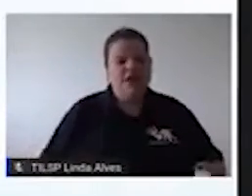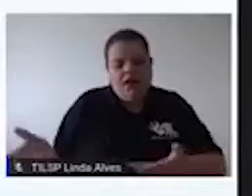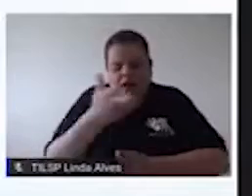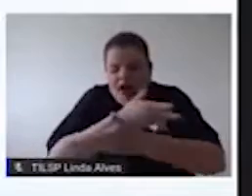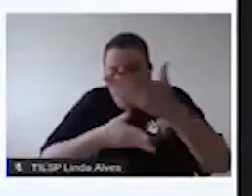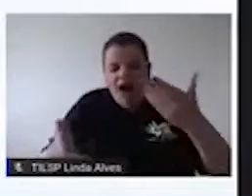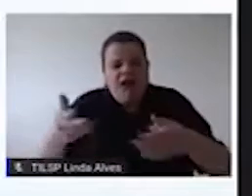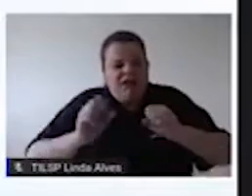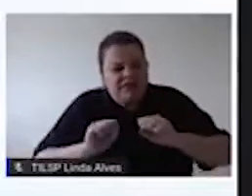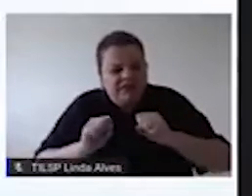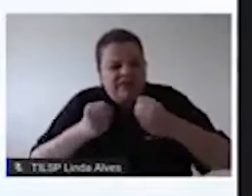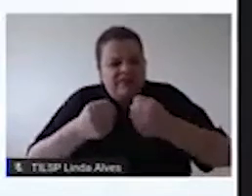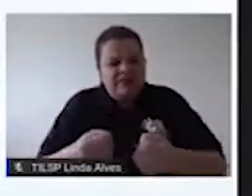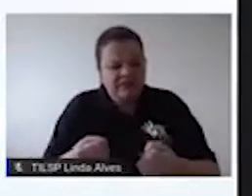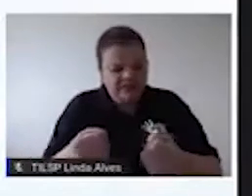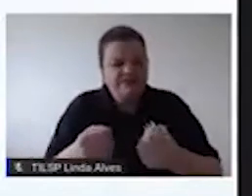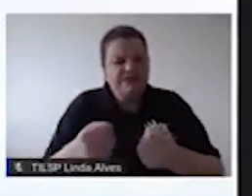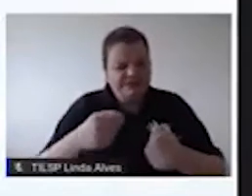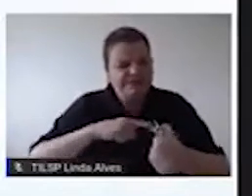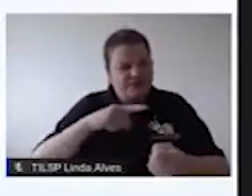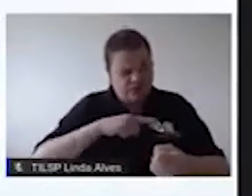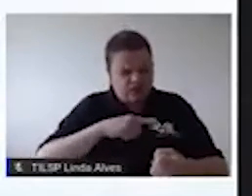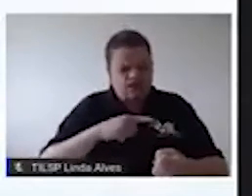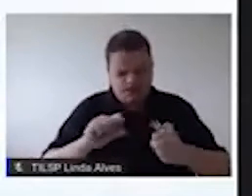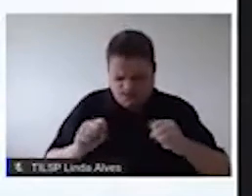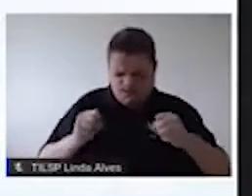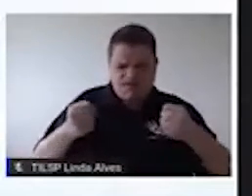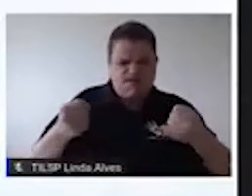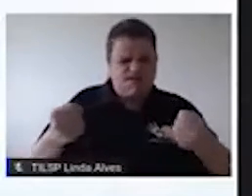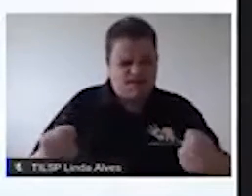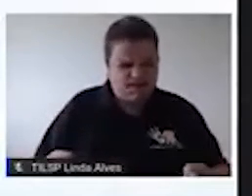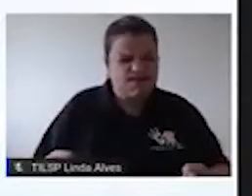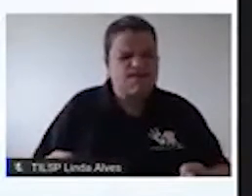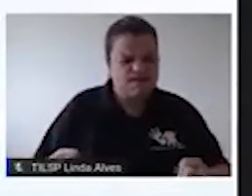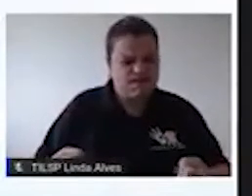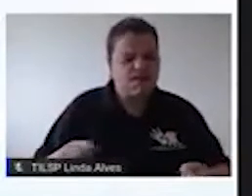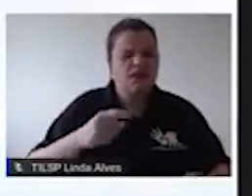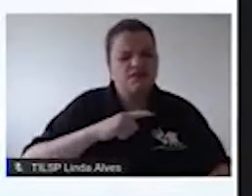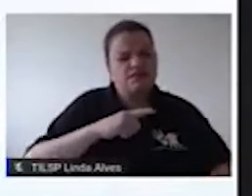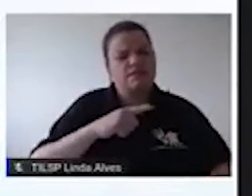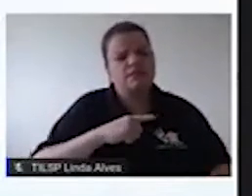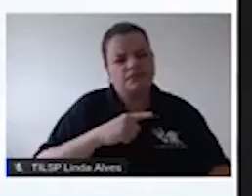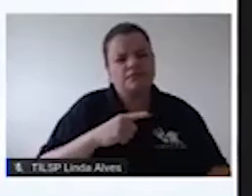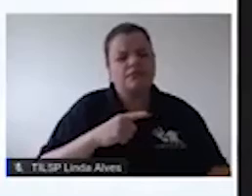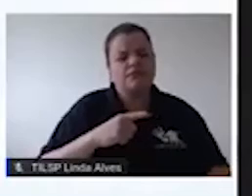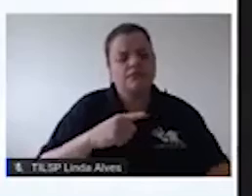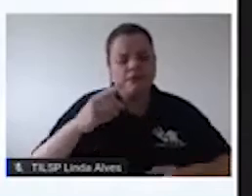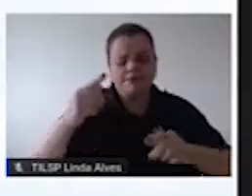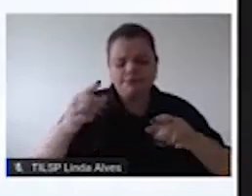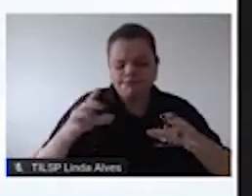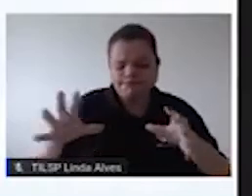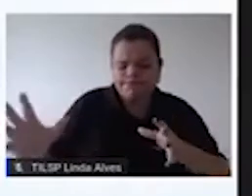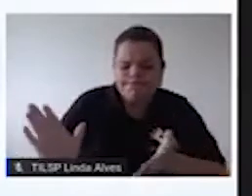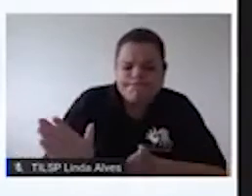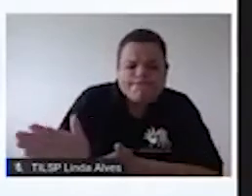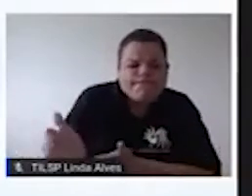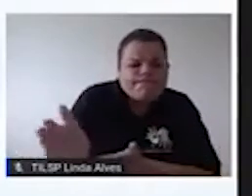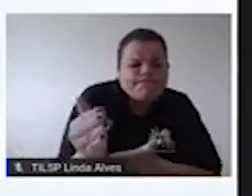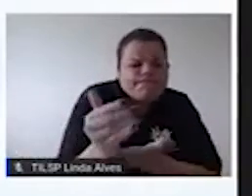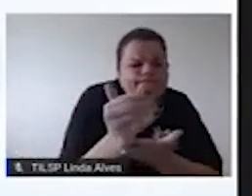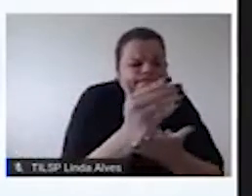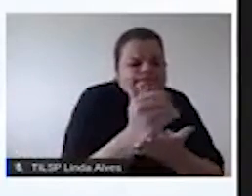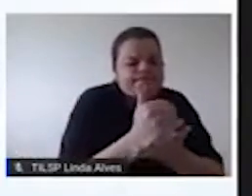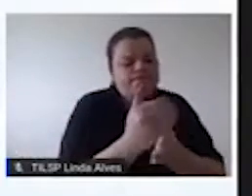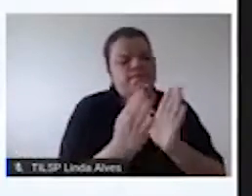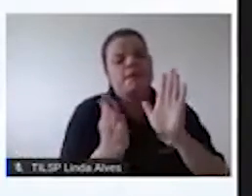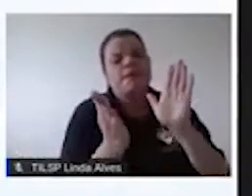sindical, construíram, né, esse conjunto de propostas. É uma